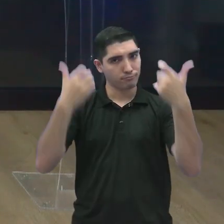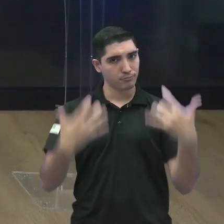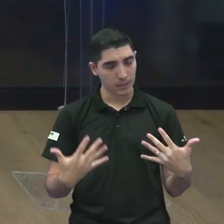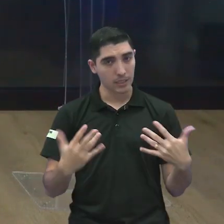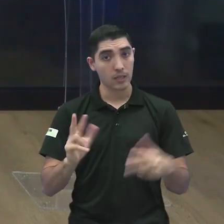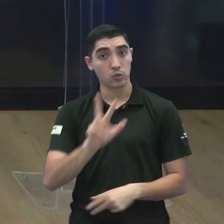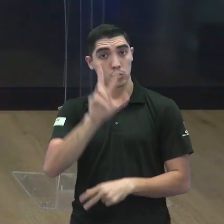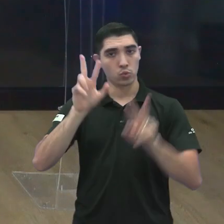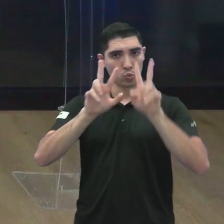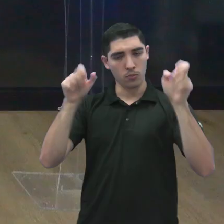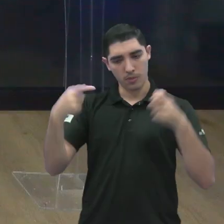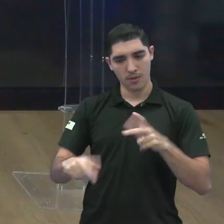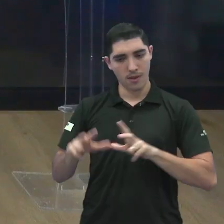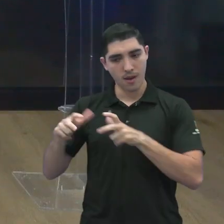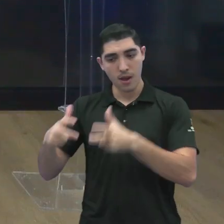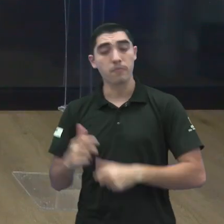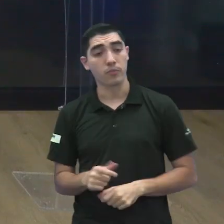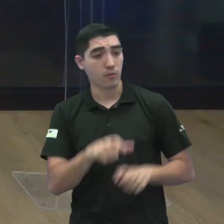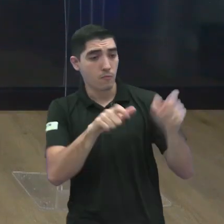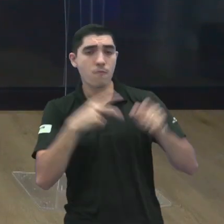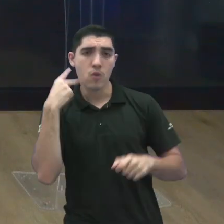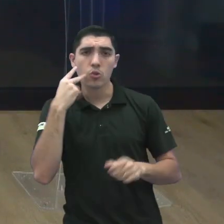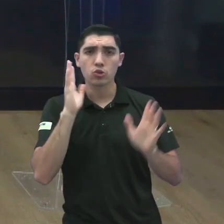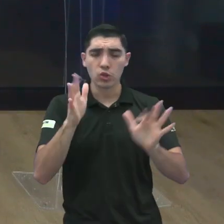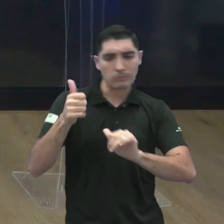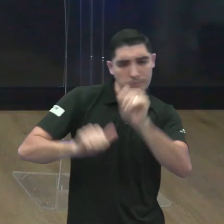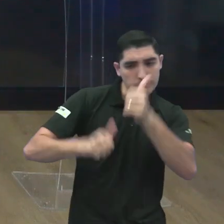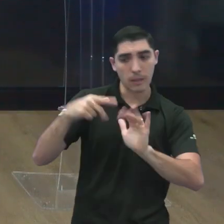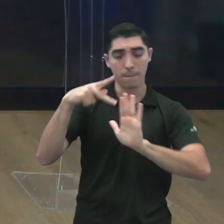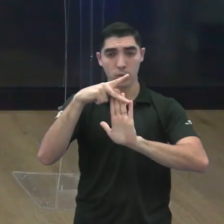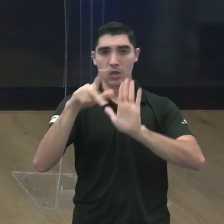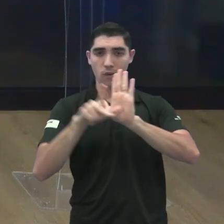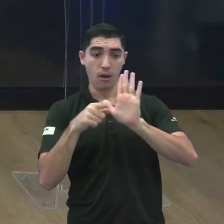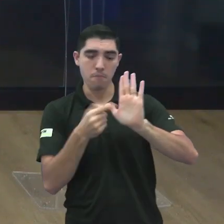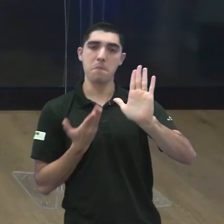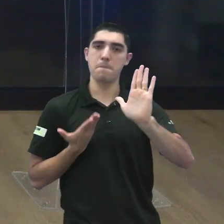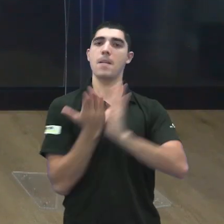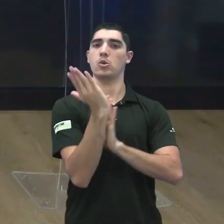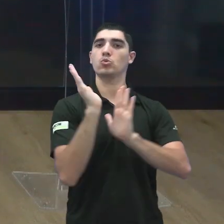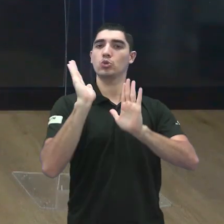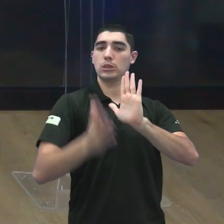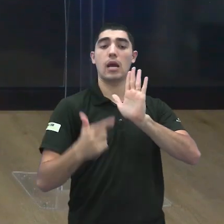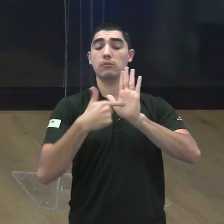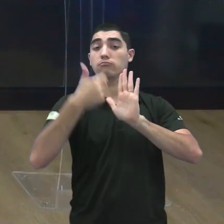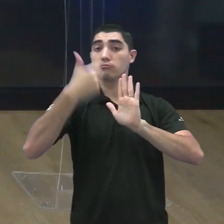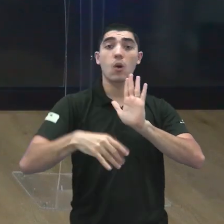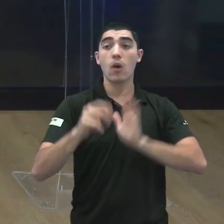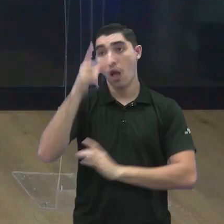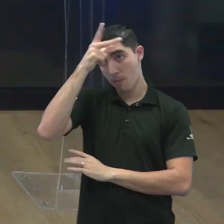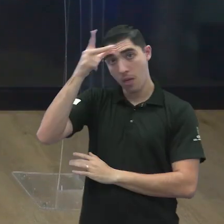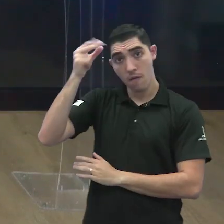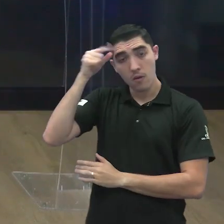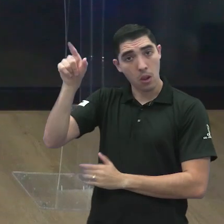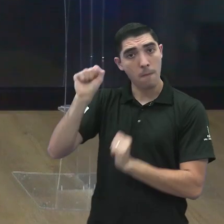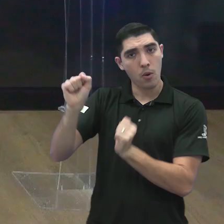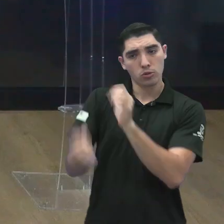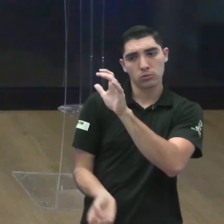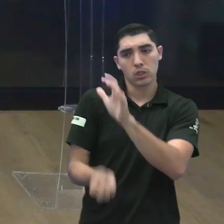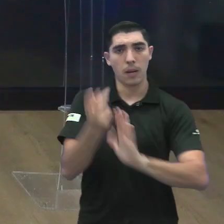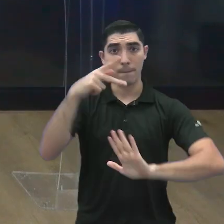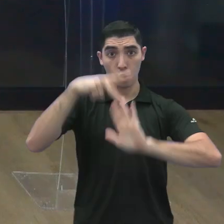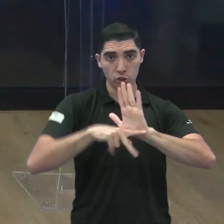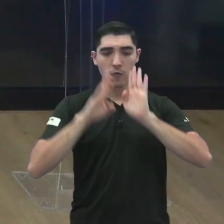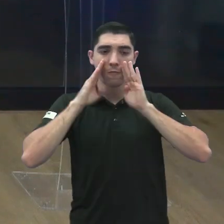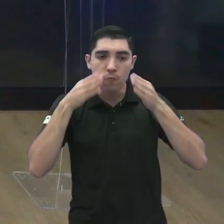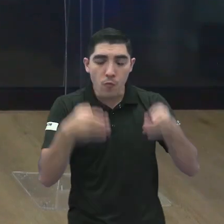com informação sobre a Câmara. Os vereadores aprovaram um projeto de lei que autoriza a Prefeitura a instituir o Plano de